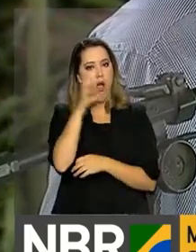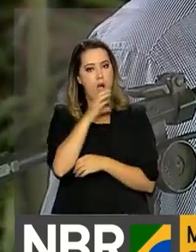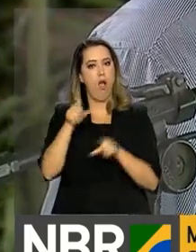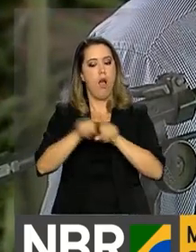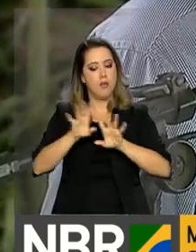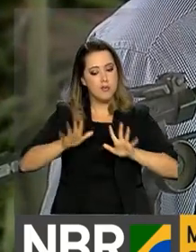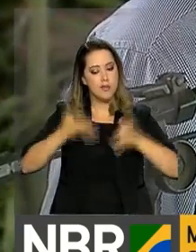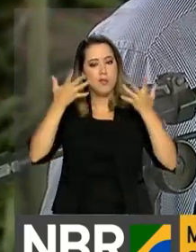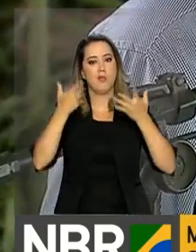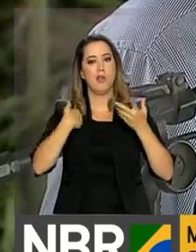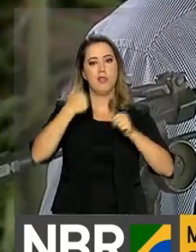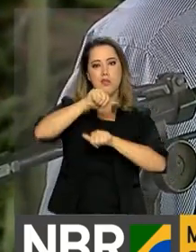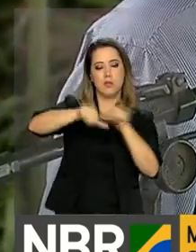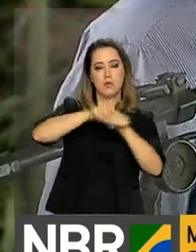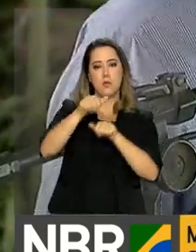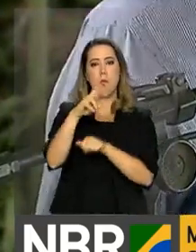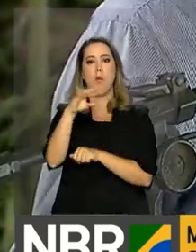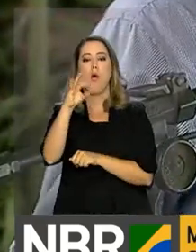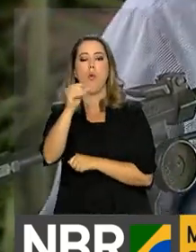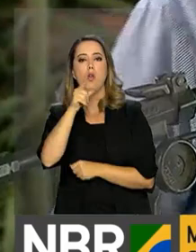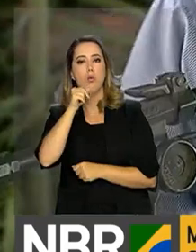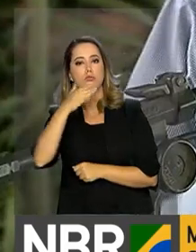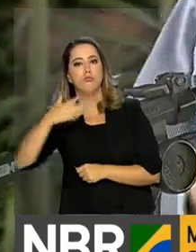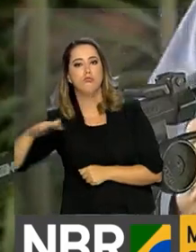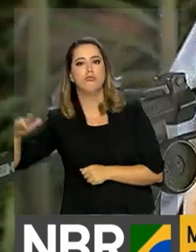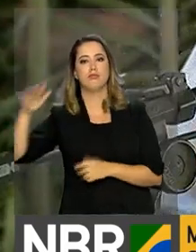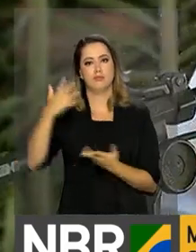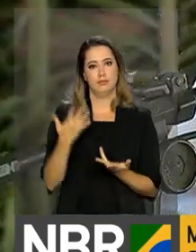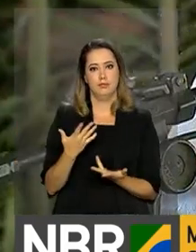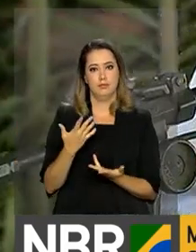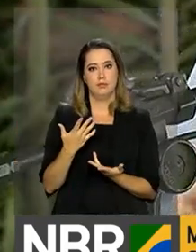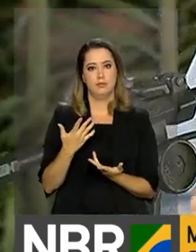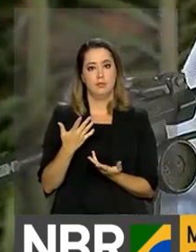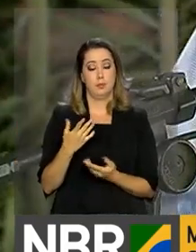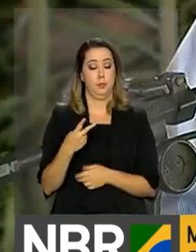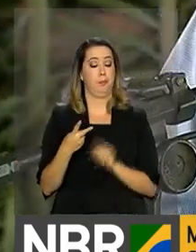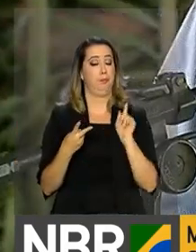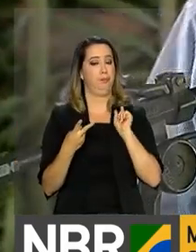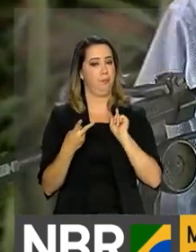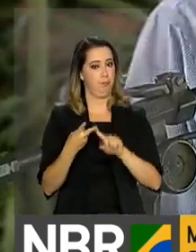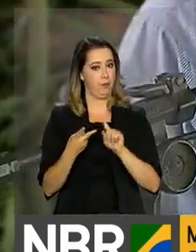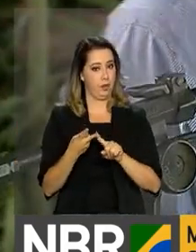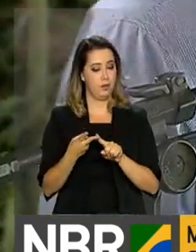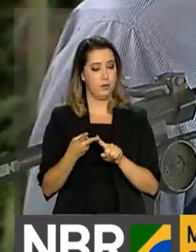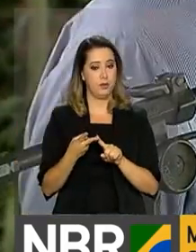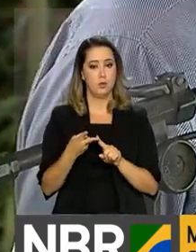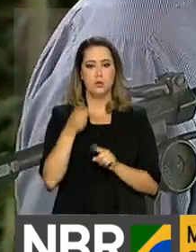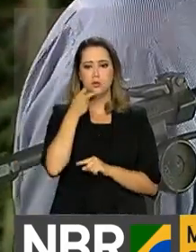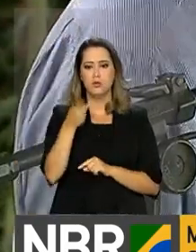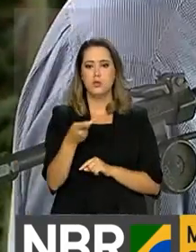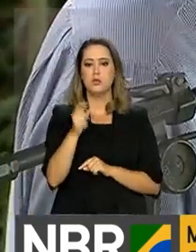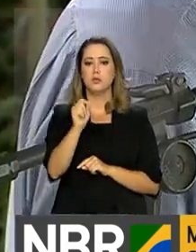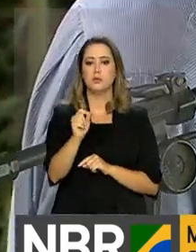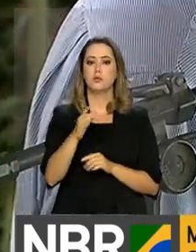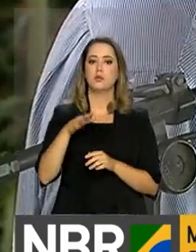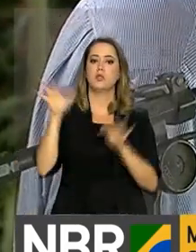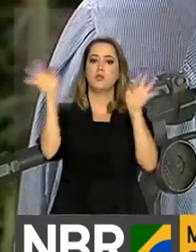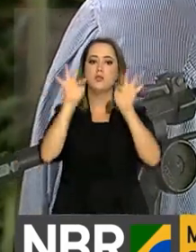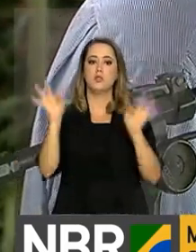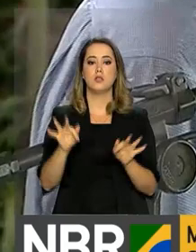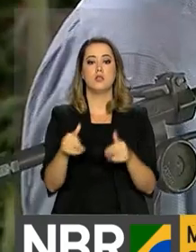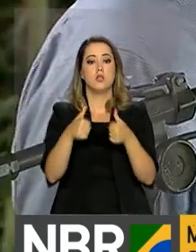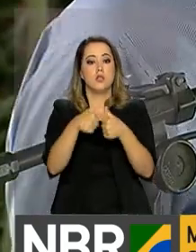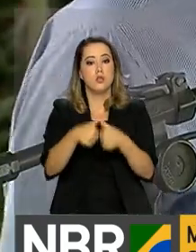com muito entusiasmo. Por outro lado, eu quero também, numa segunda observação, dizer, Roberto Klabin, da satisfação que